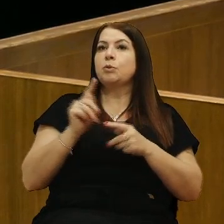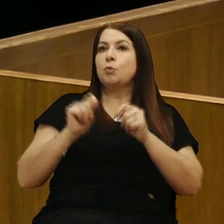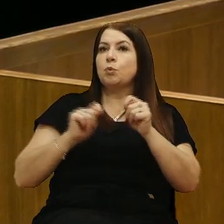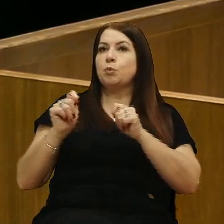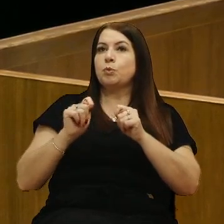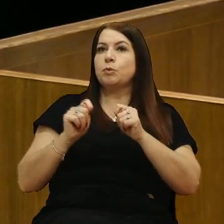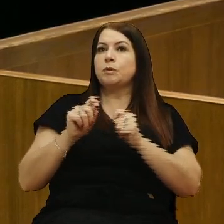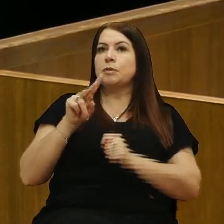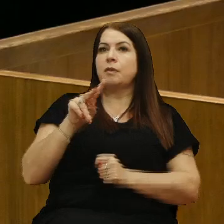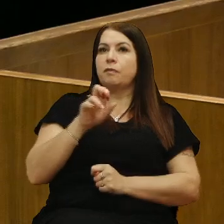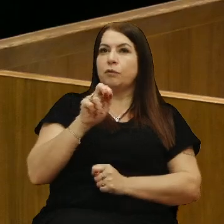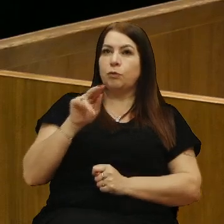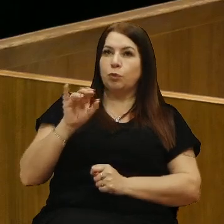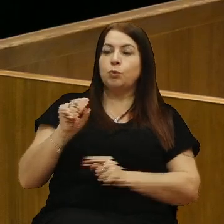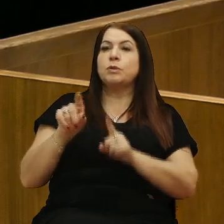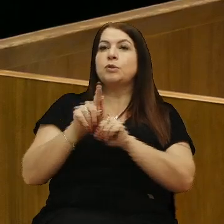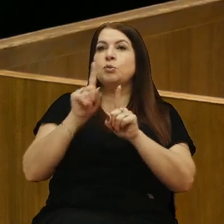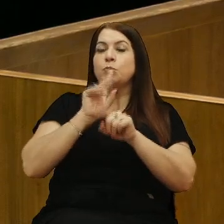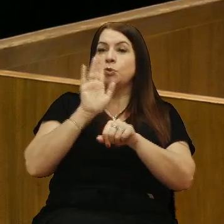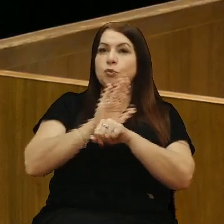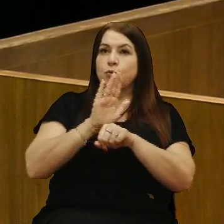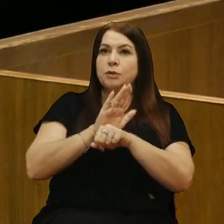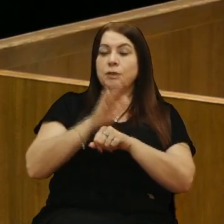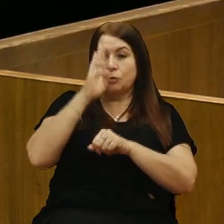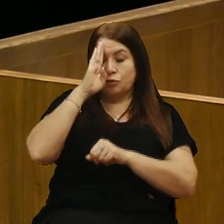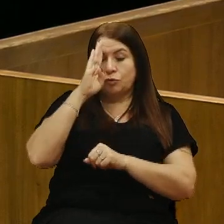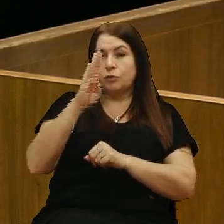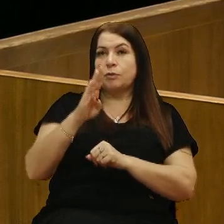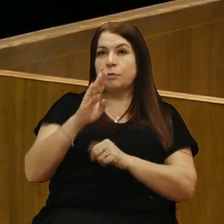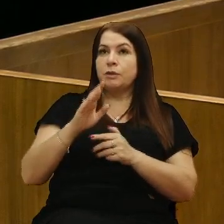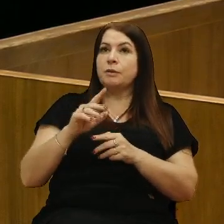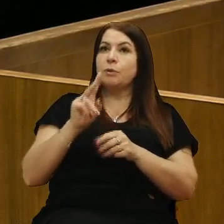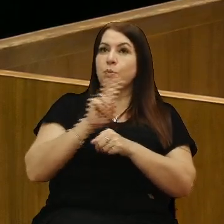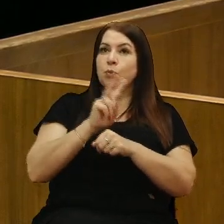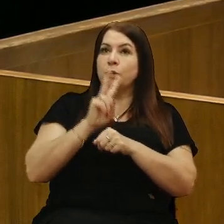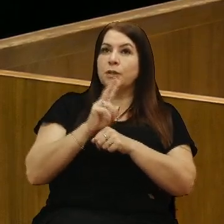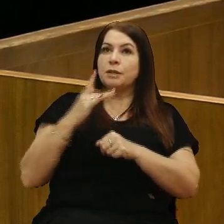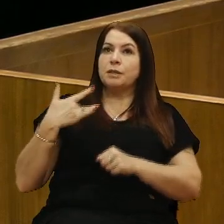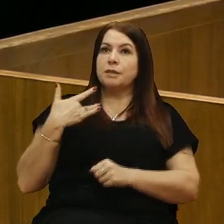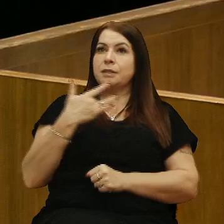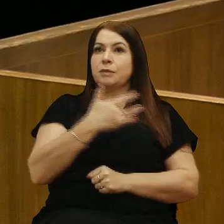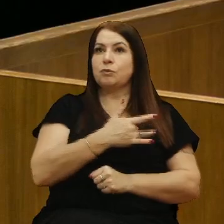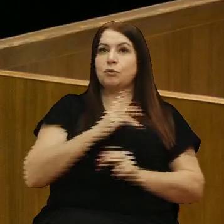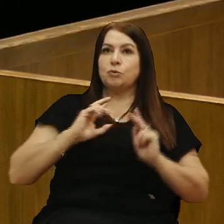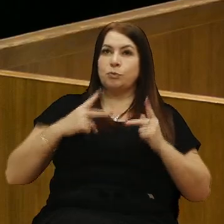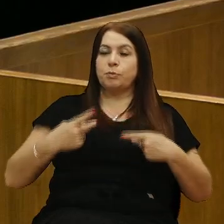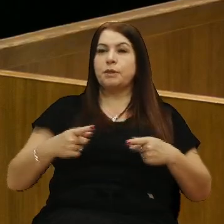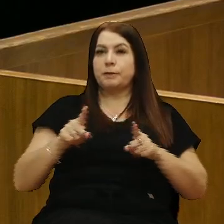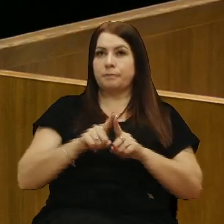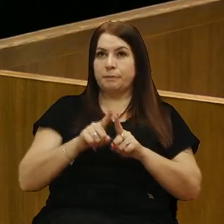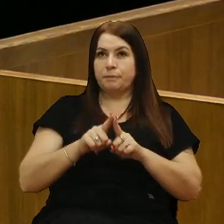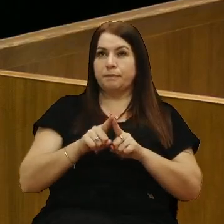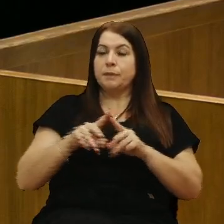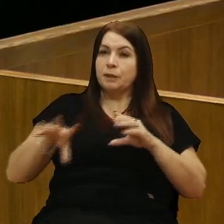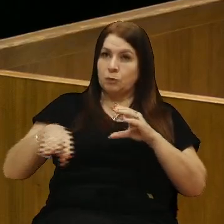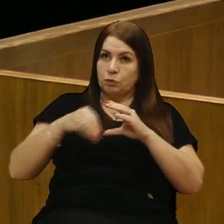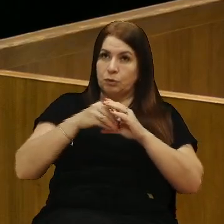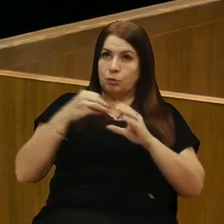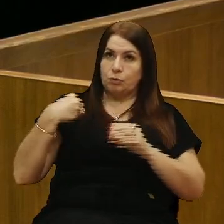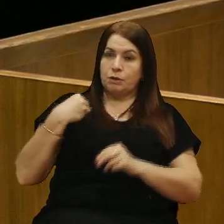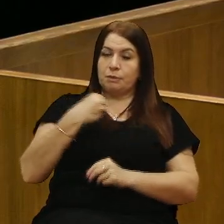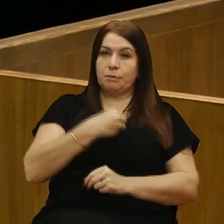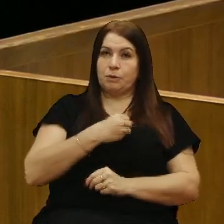de vetores, contribuindo diretamente para a proteção da saúde humana também. A inclusão do